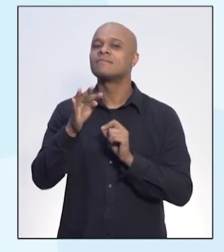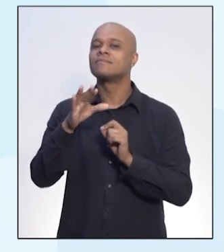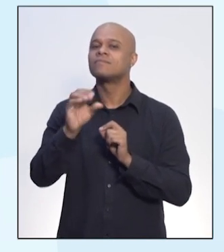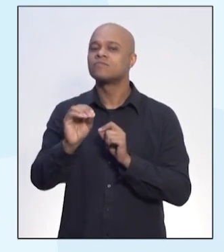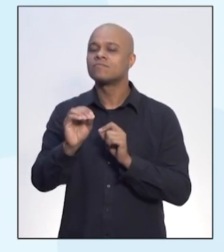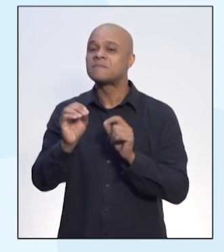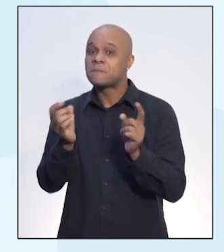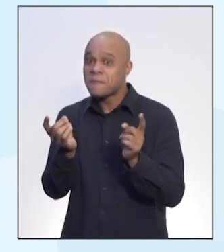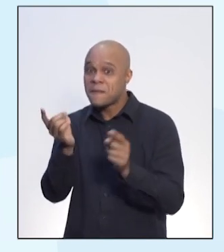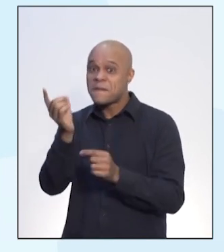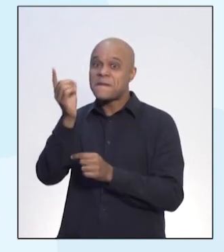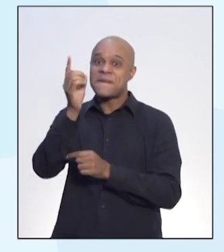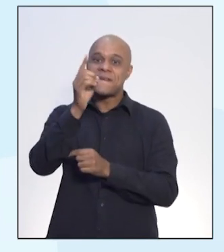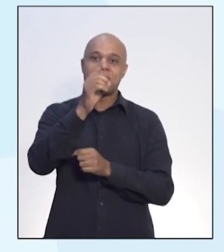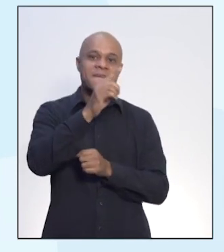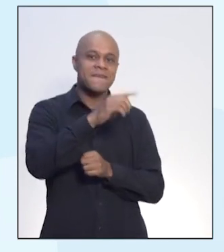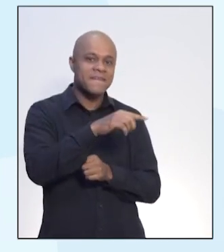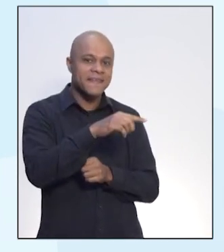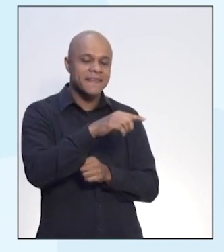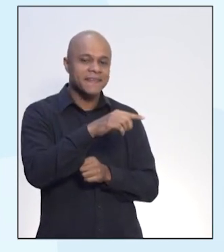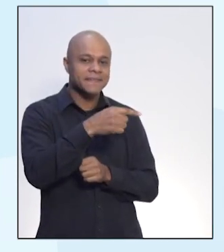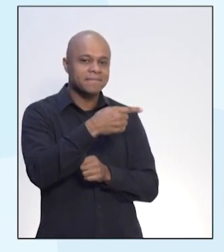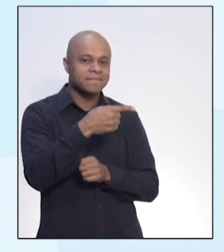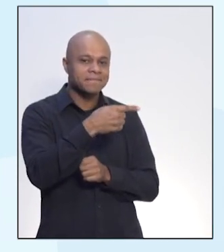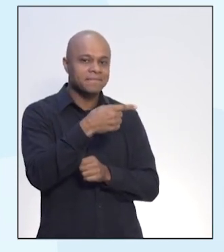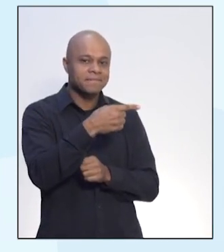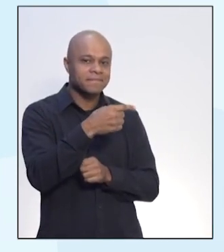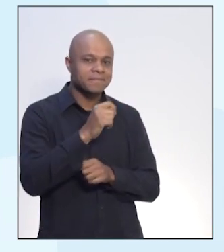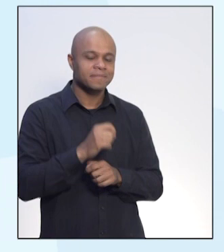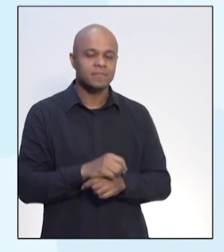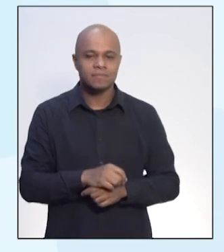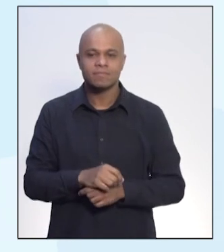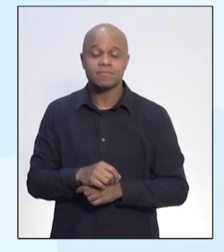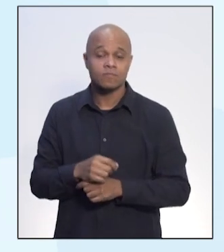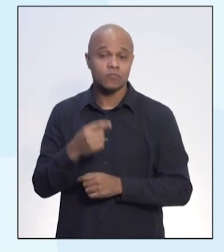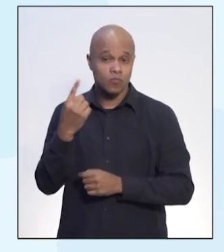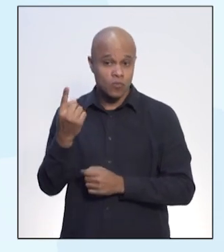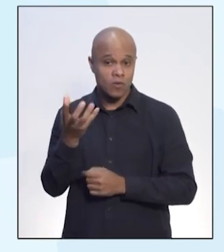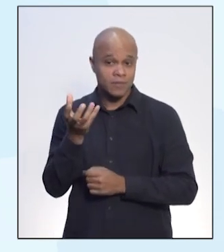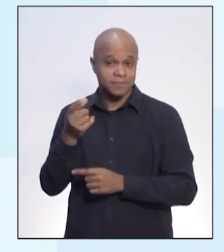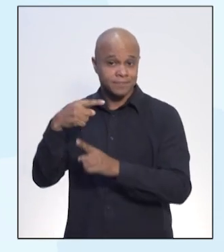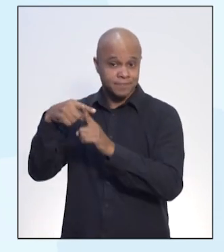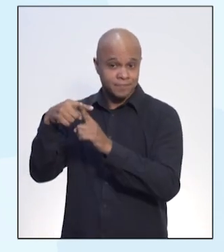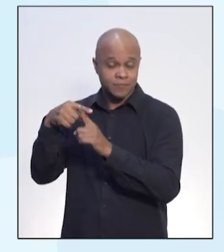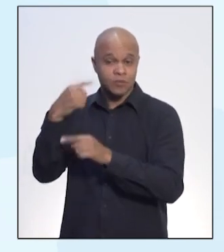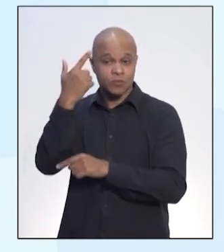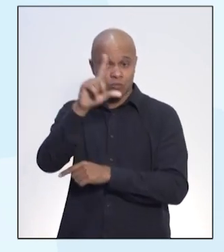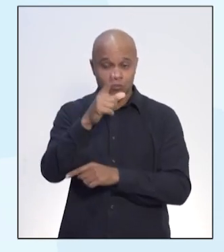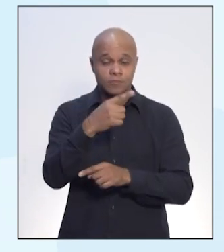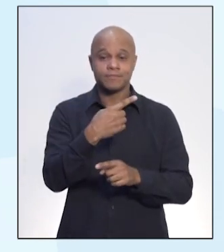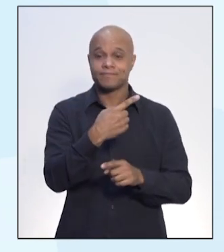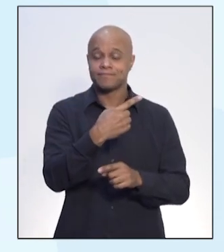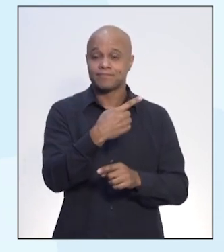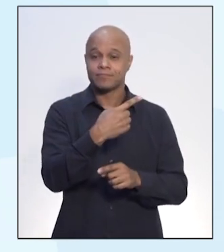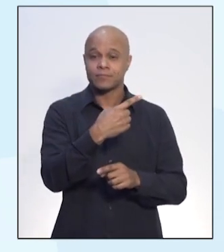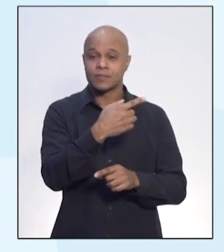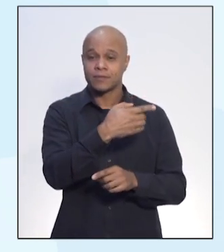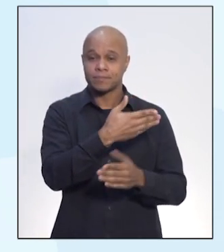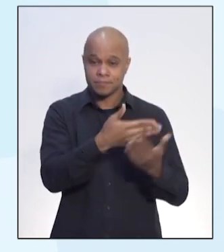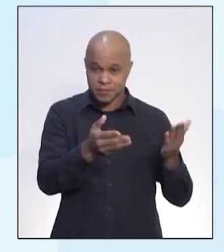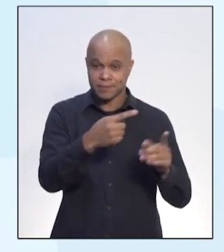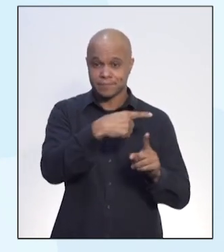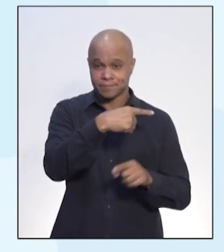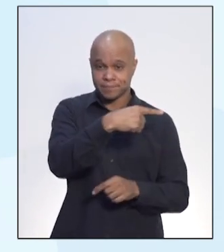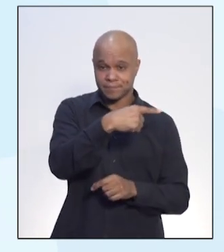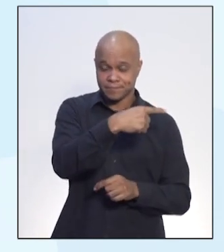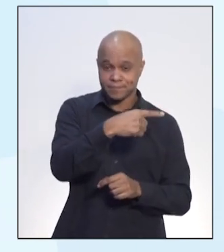tabela periódica, que é eletronegativo. Então, eu tenho um que quer ganhar elétron e outro que quer perder elétron. Que eles vão fazer a ligação